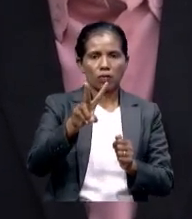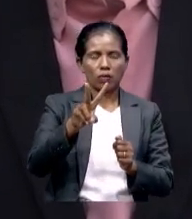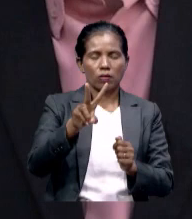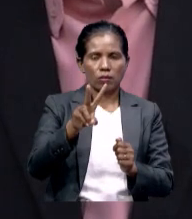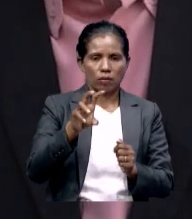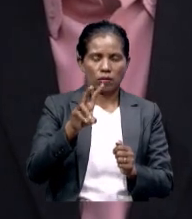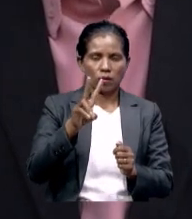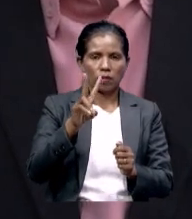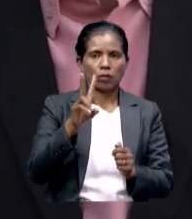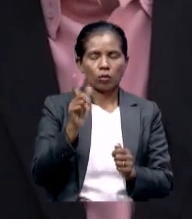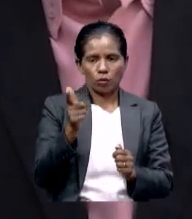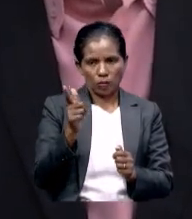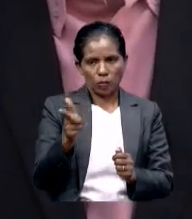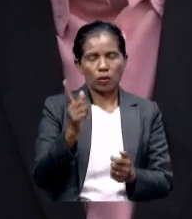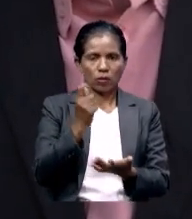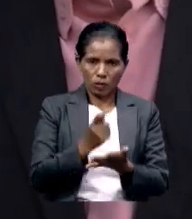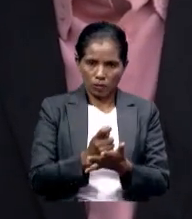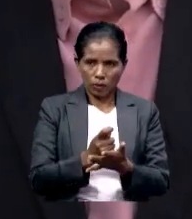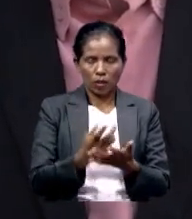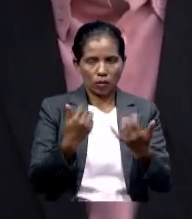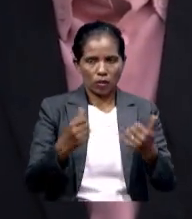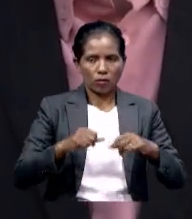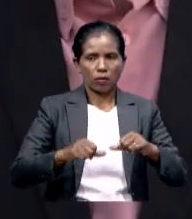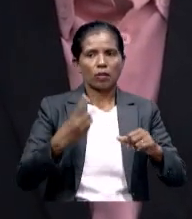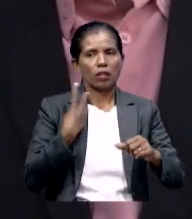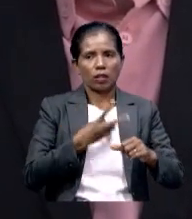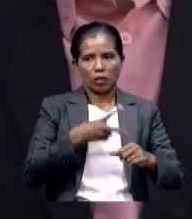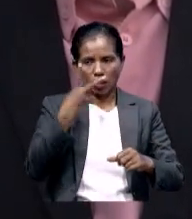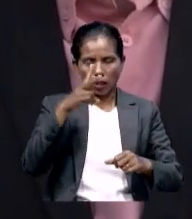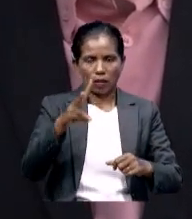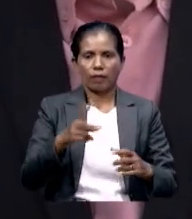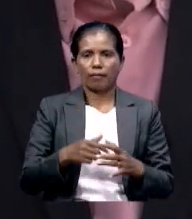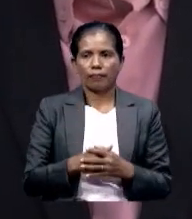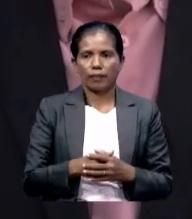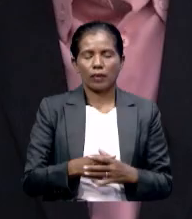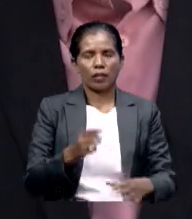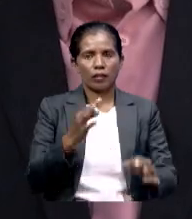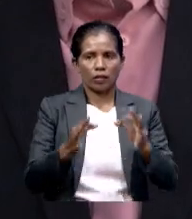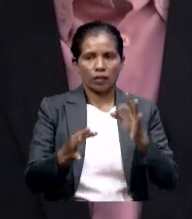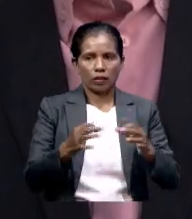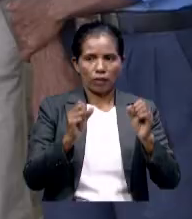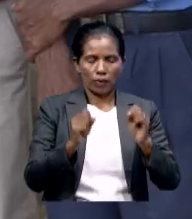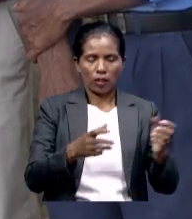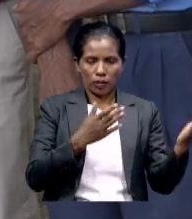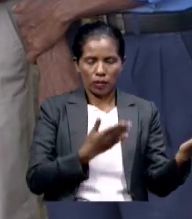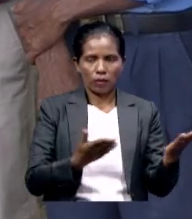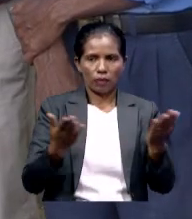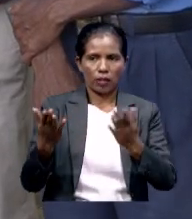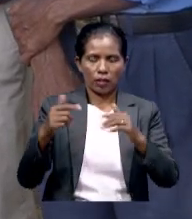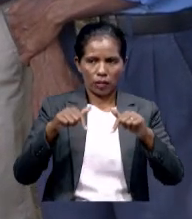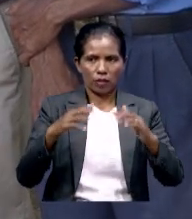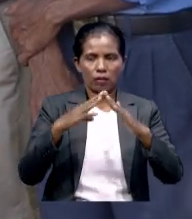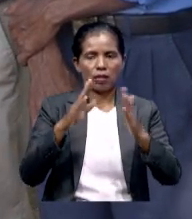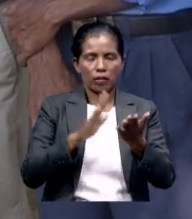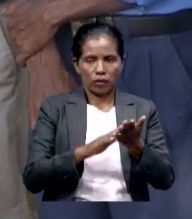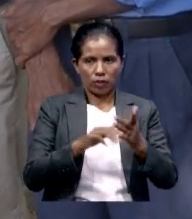rihun ruanulu agora neve que halau de dar o ita retoc carik balu belle harukamahene. Ministério da